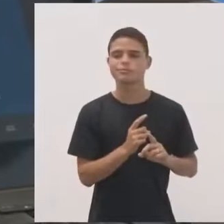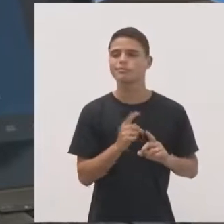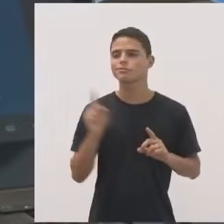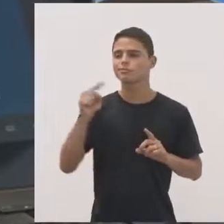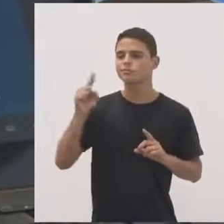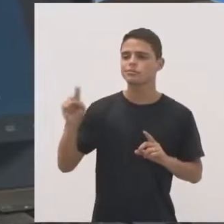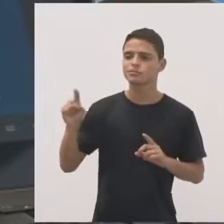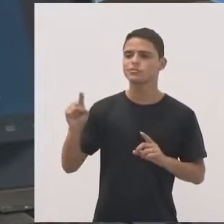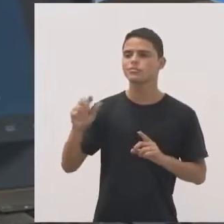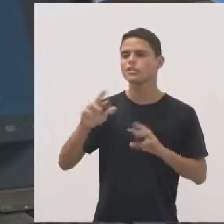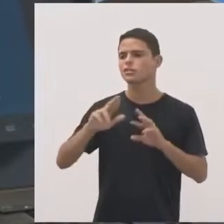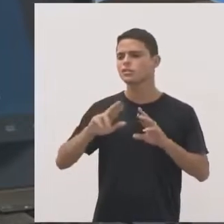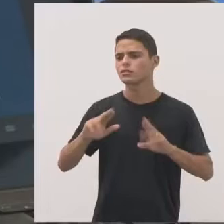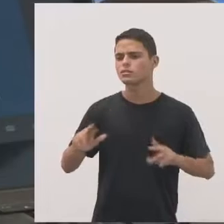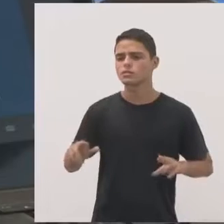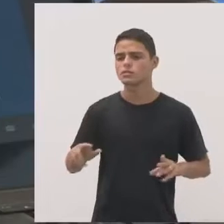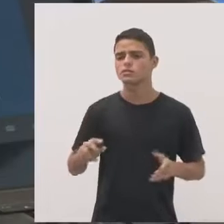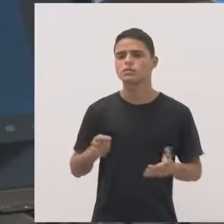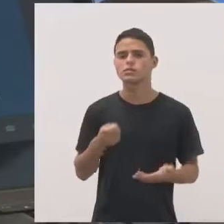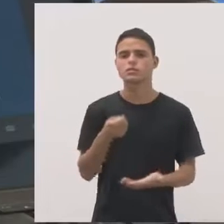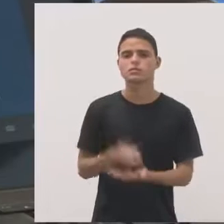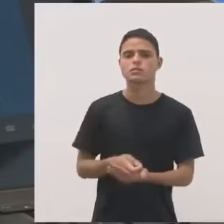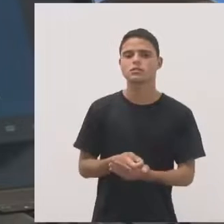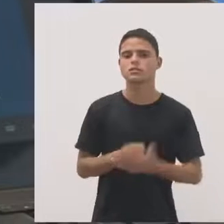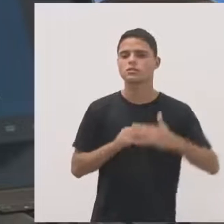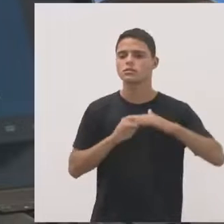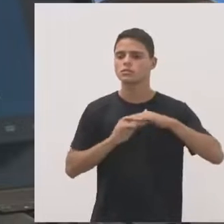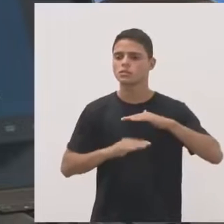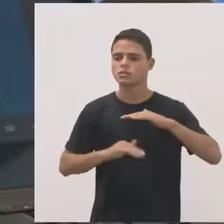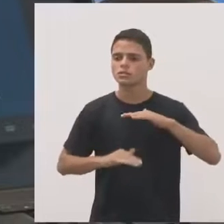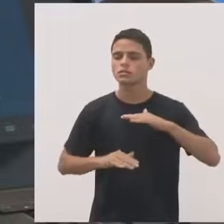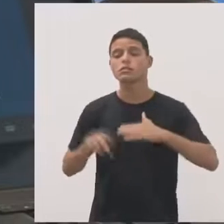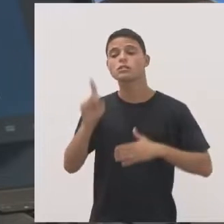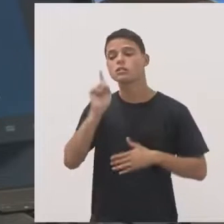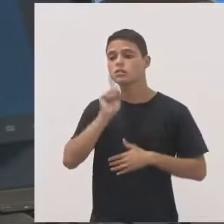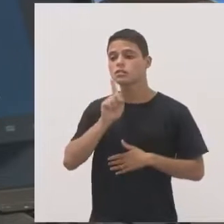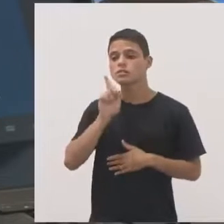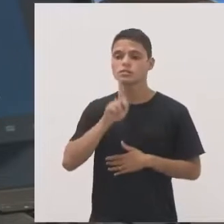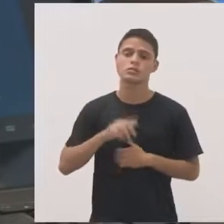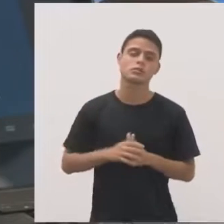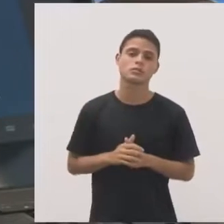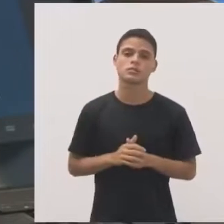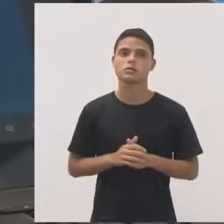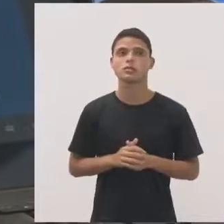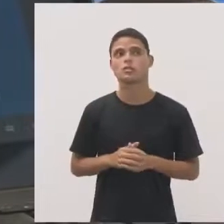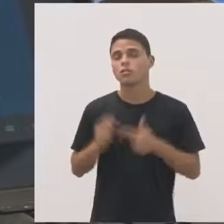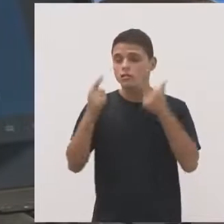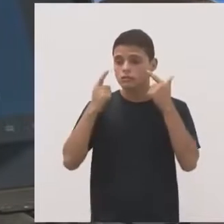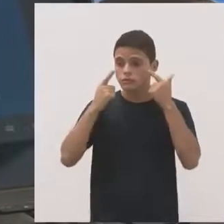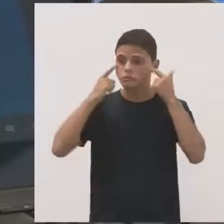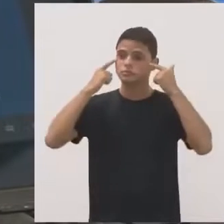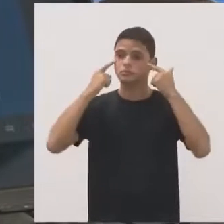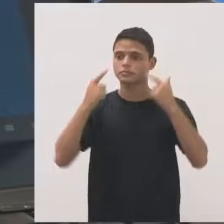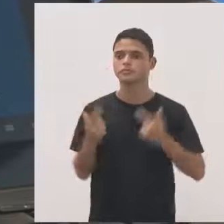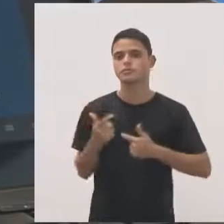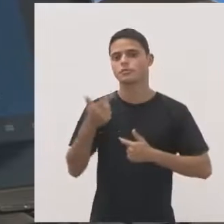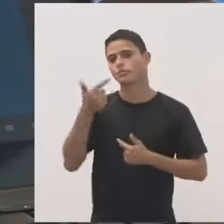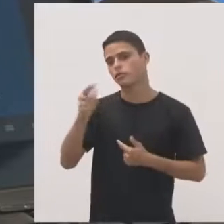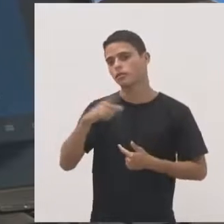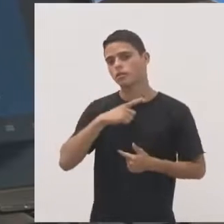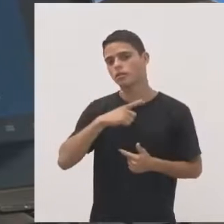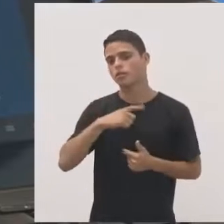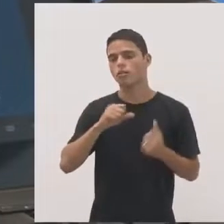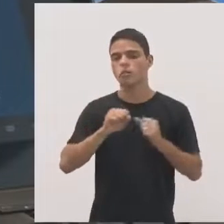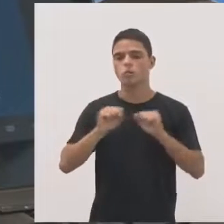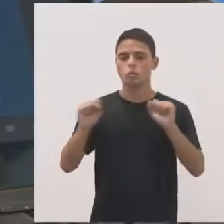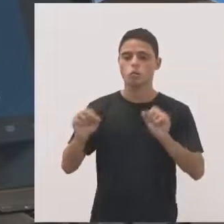conta disso. Muitas vezes eu compro um aparelho que é um pouco mais barato, mas ele é americano, ele é japonês, chinês, não sei. Então ele vem com uma